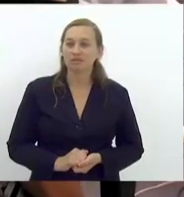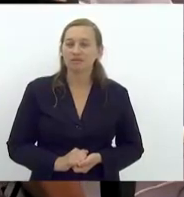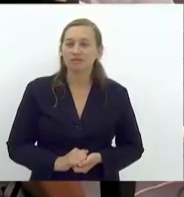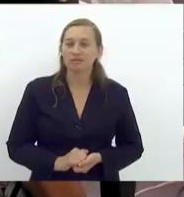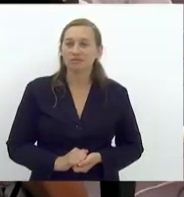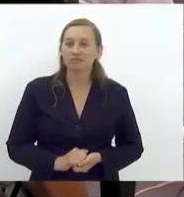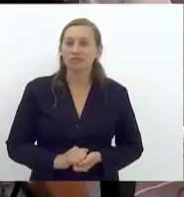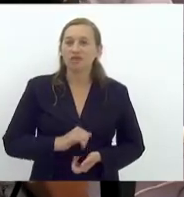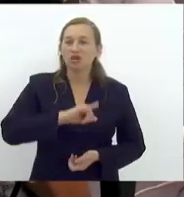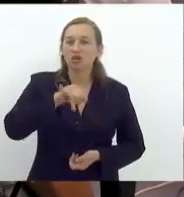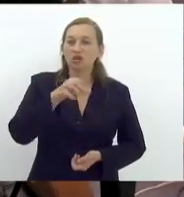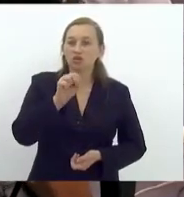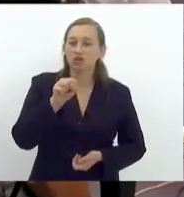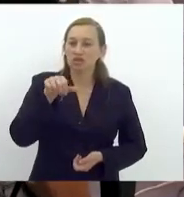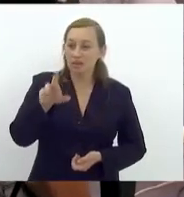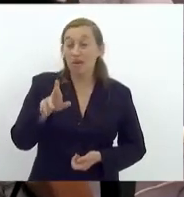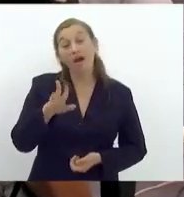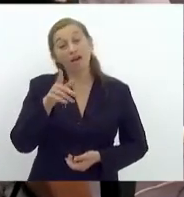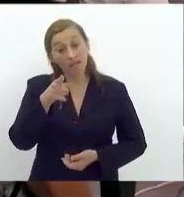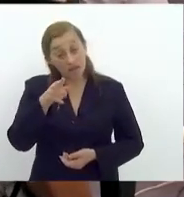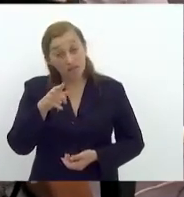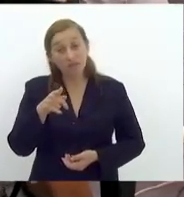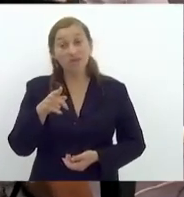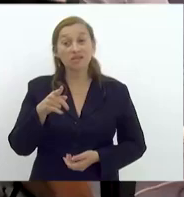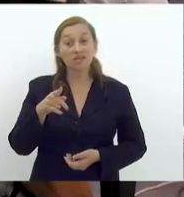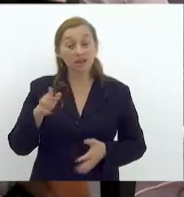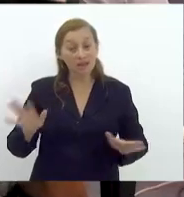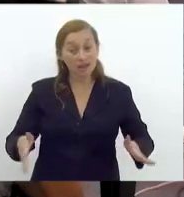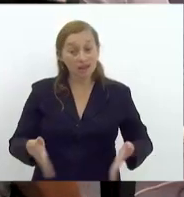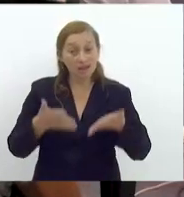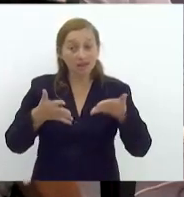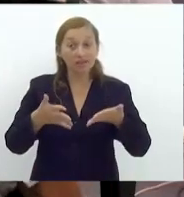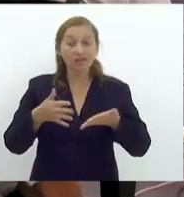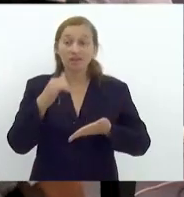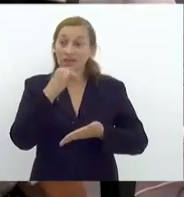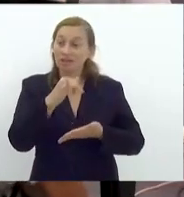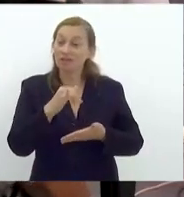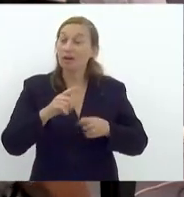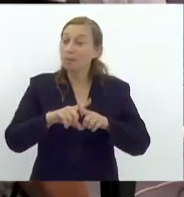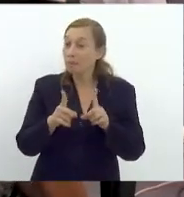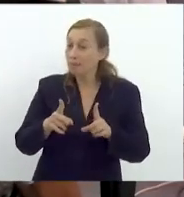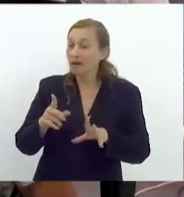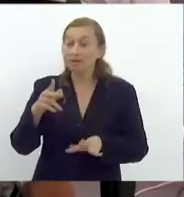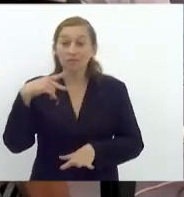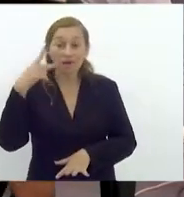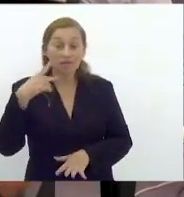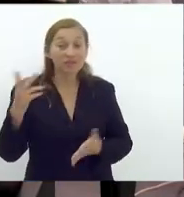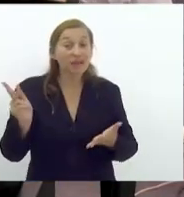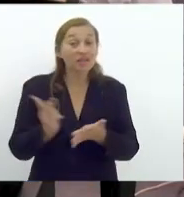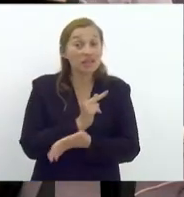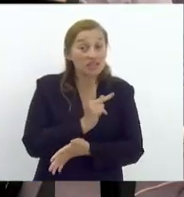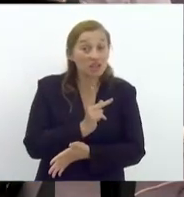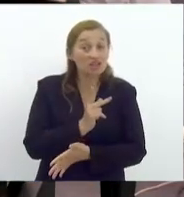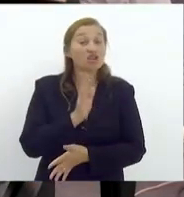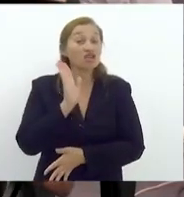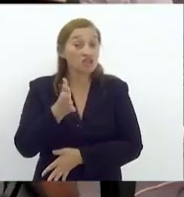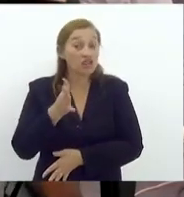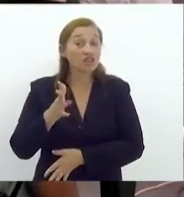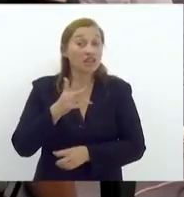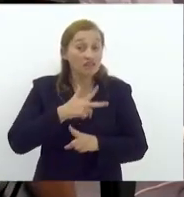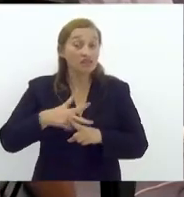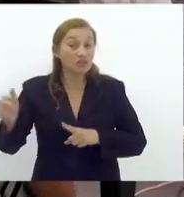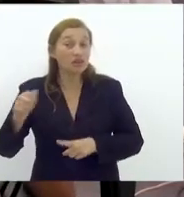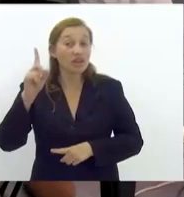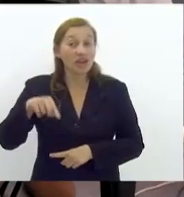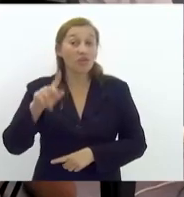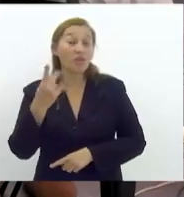até que você subiu o tom da plateia aqui mas na batalha parlamentar que tá acontecendo aqui acho que a gente já tem o campeão foi o Henrique